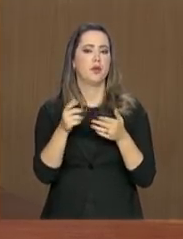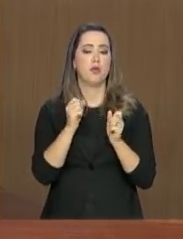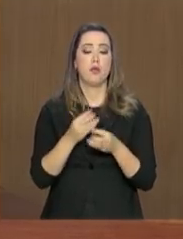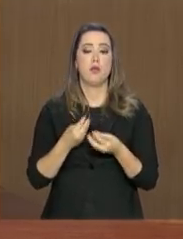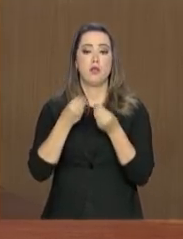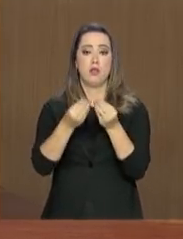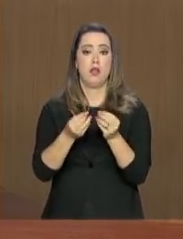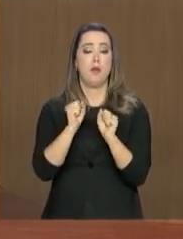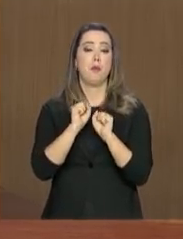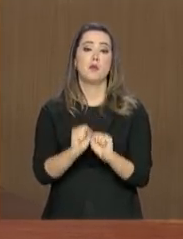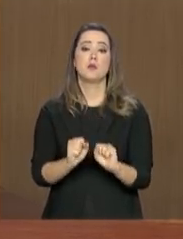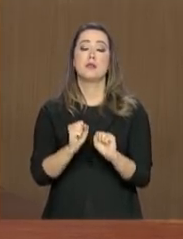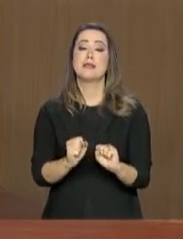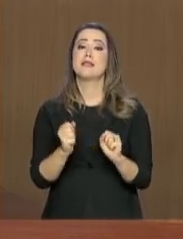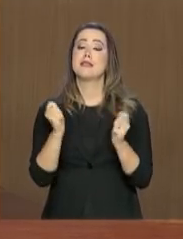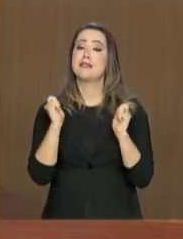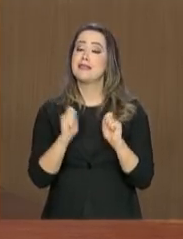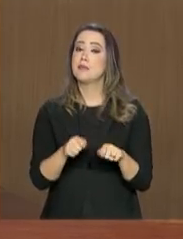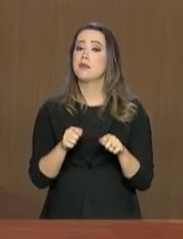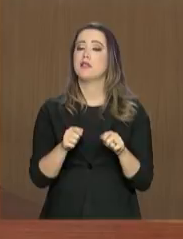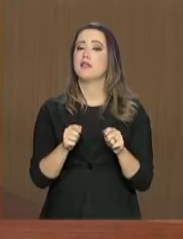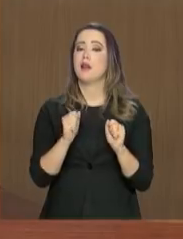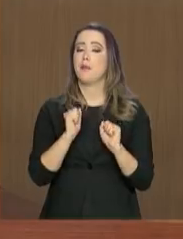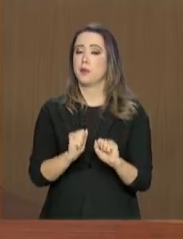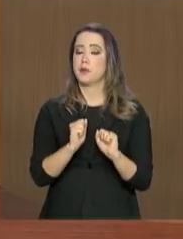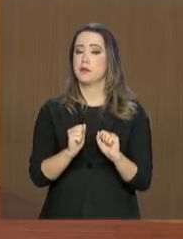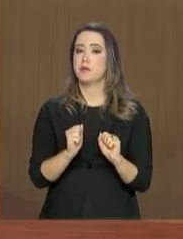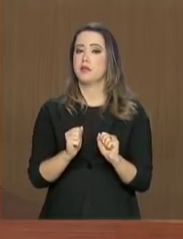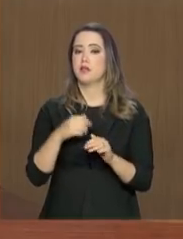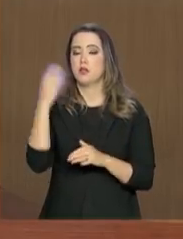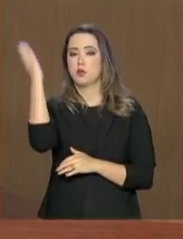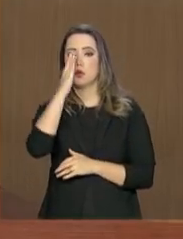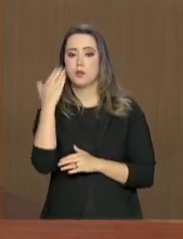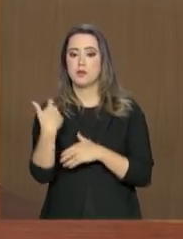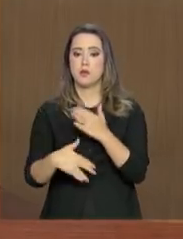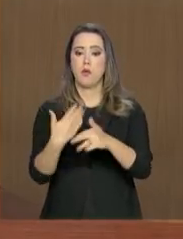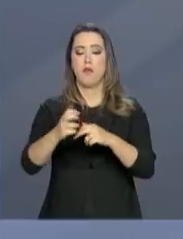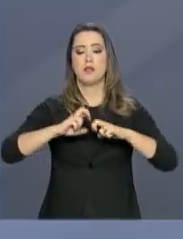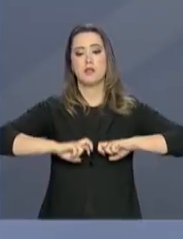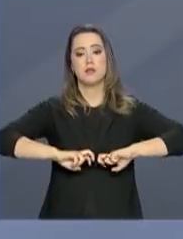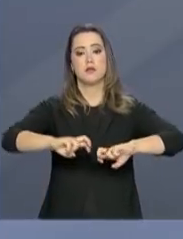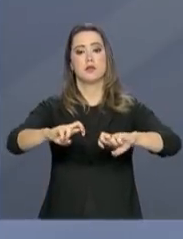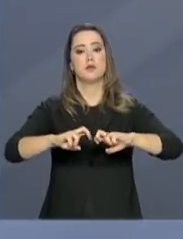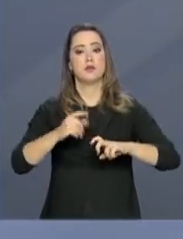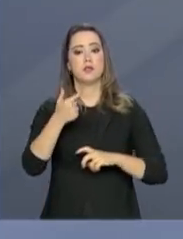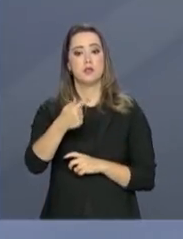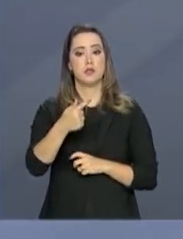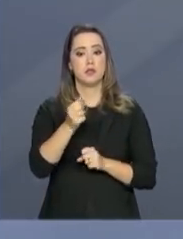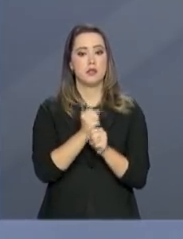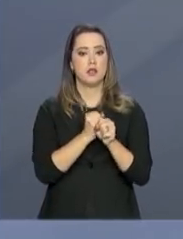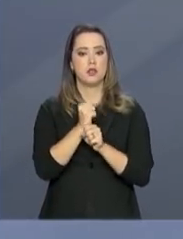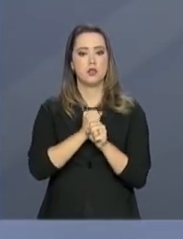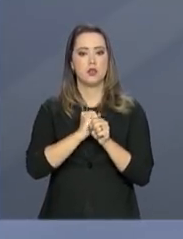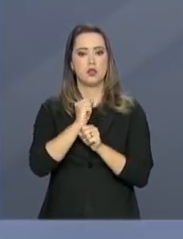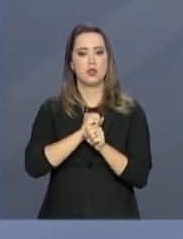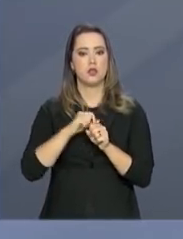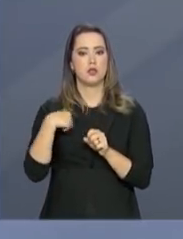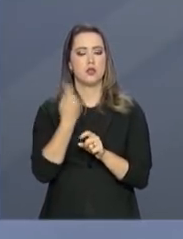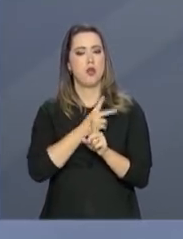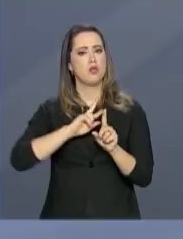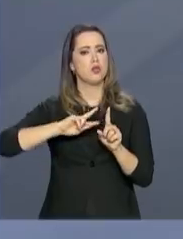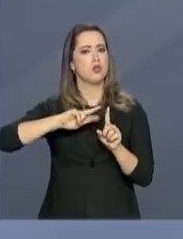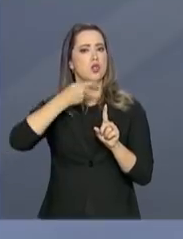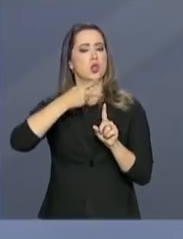avançar principalmente nas ferrovias em sete anos ultrapassámos a capacidade de